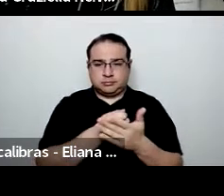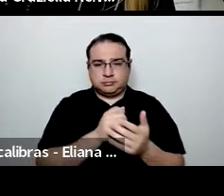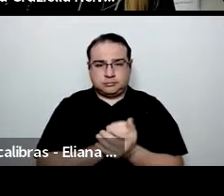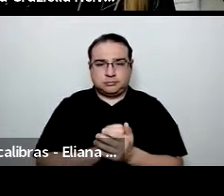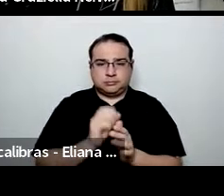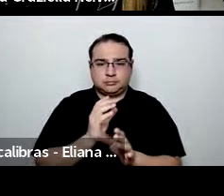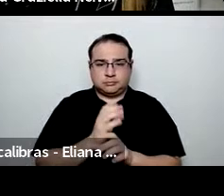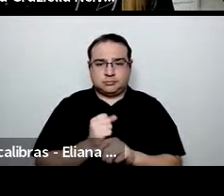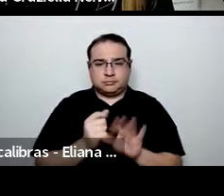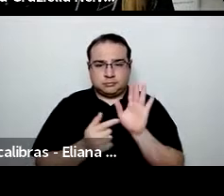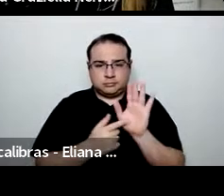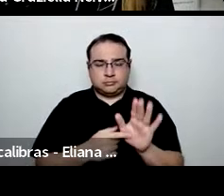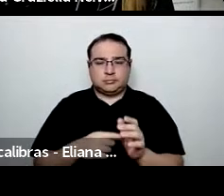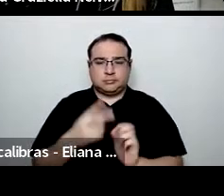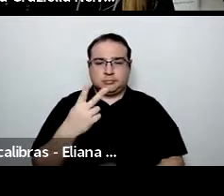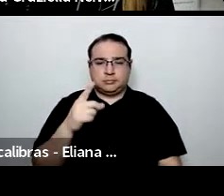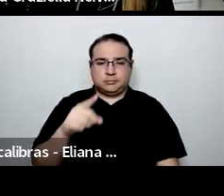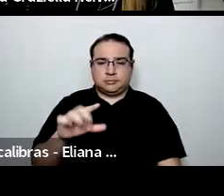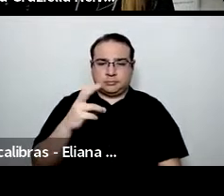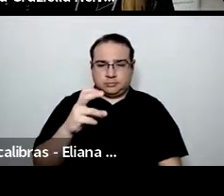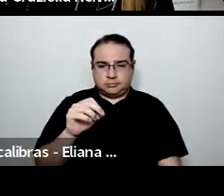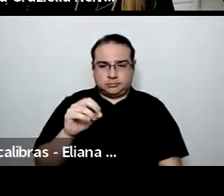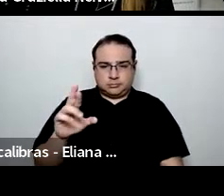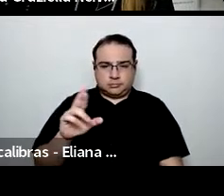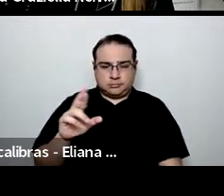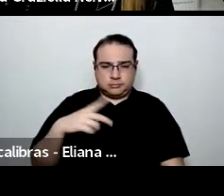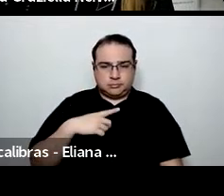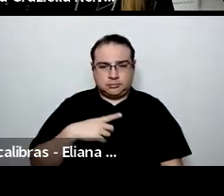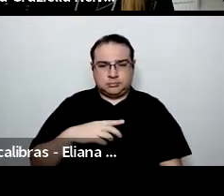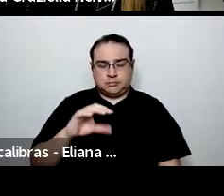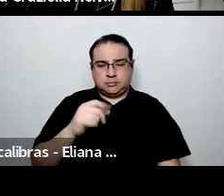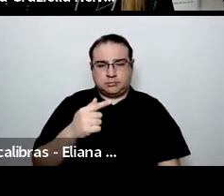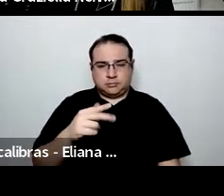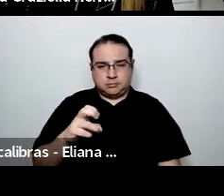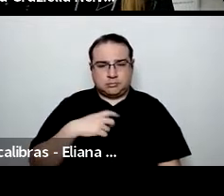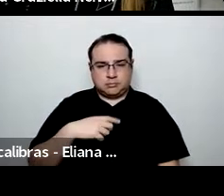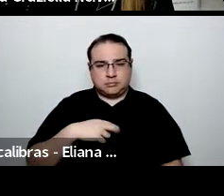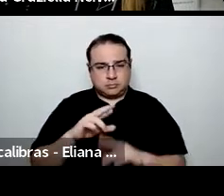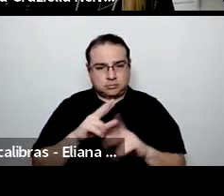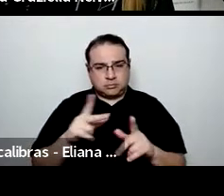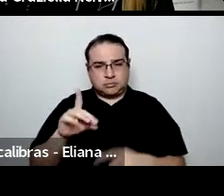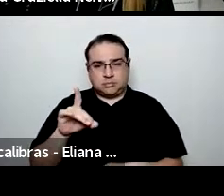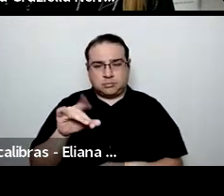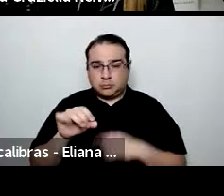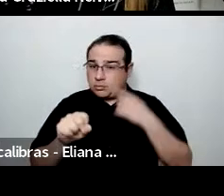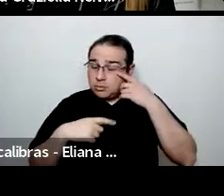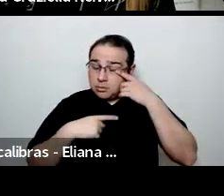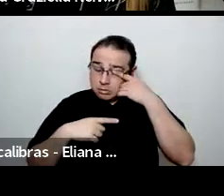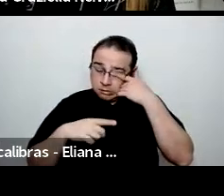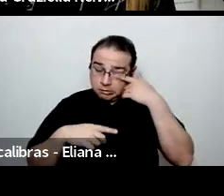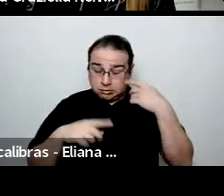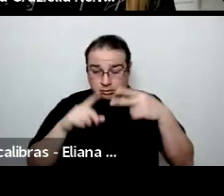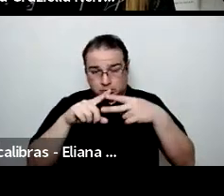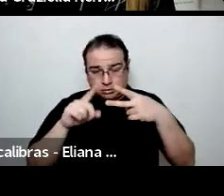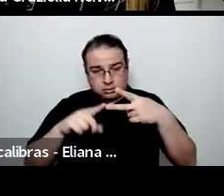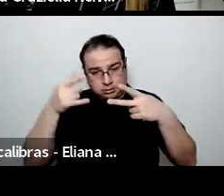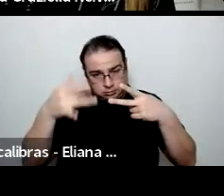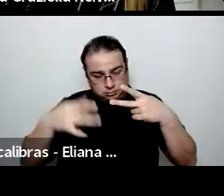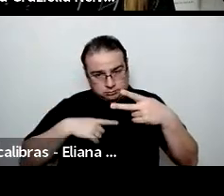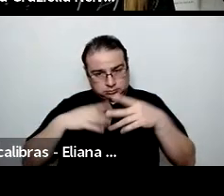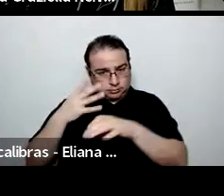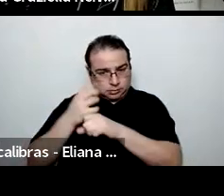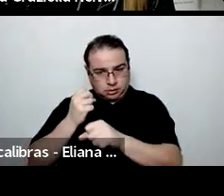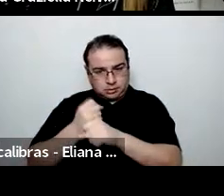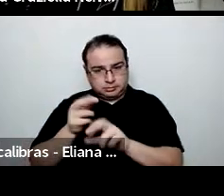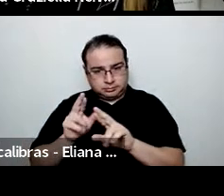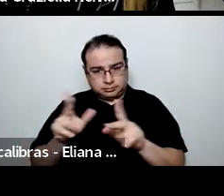valor de 2.500 reais na Nota Fiscal transparência zero75 mais uma divergência de dados por esses dois elementos Oi